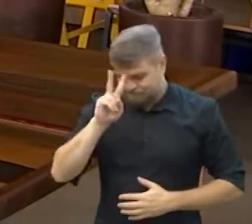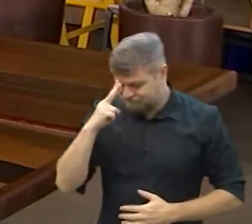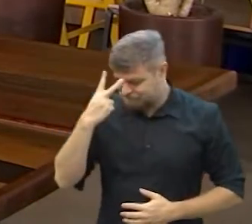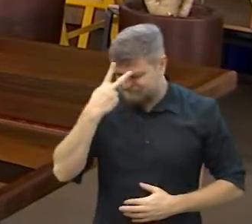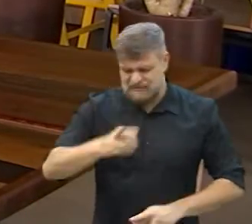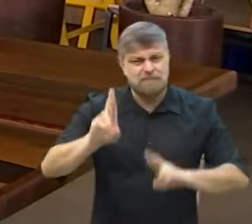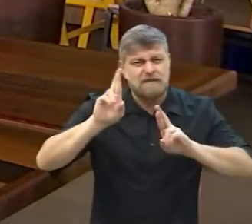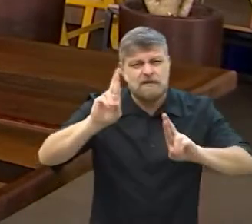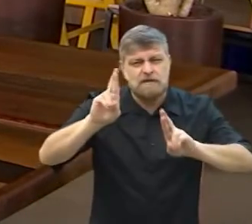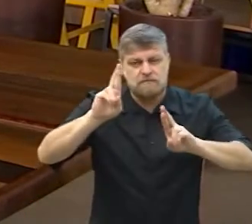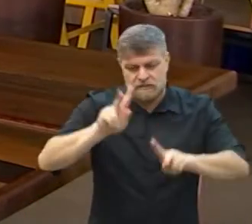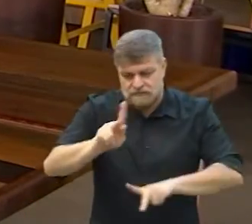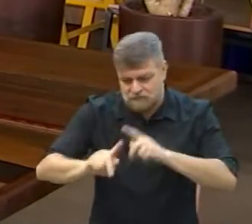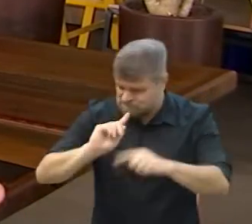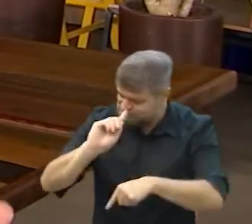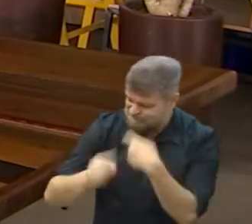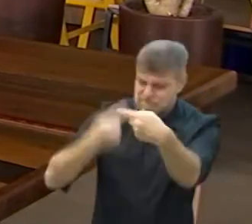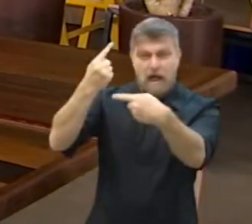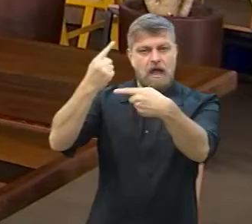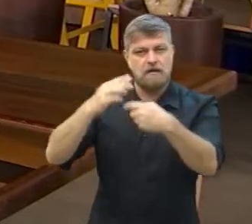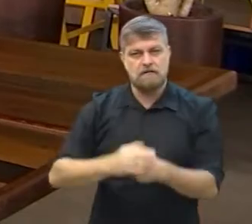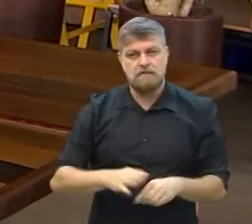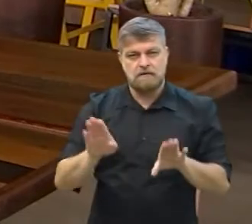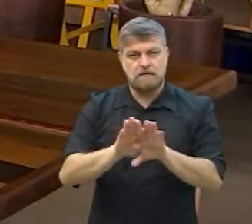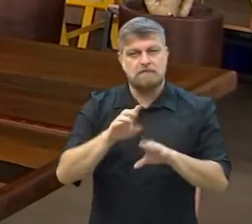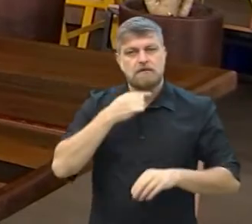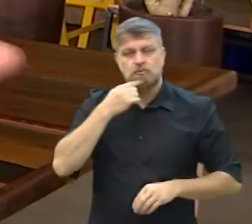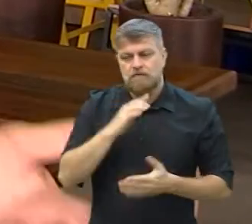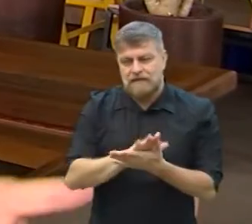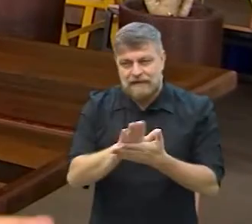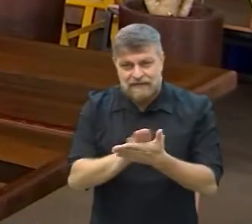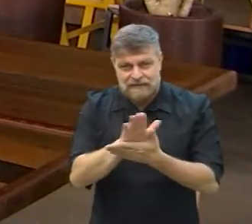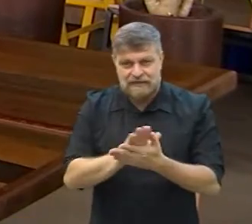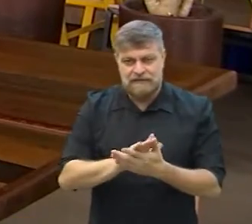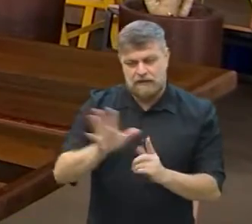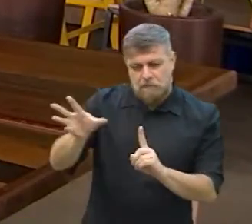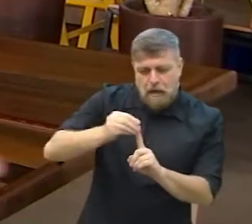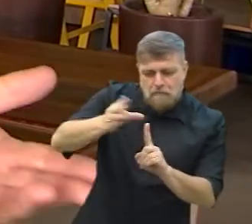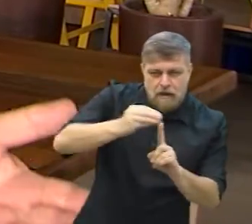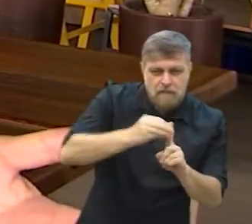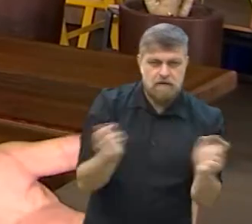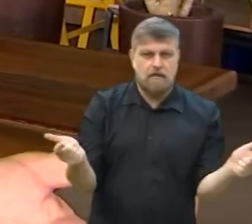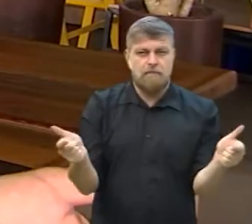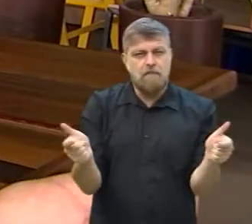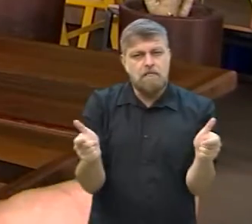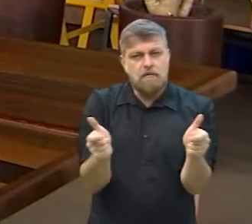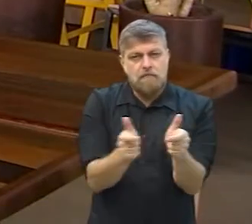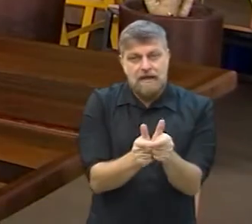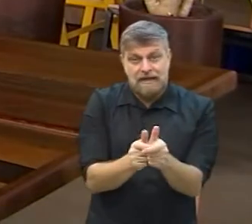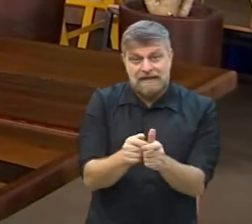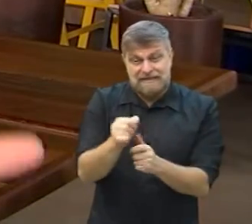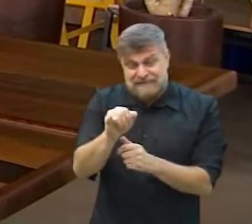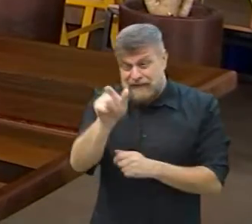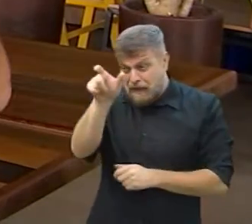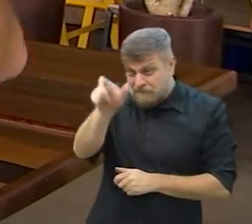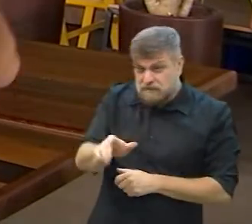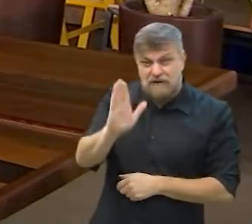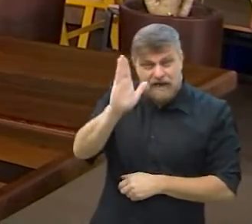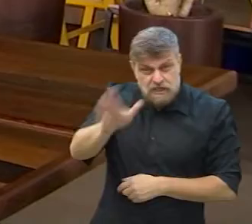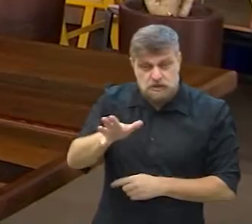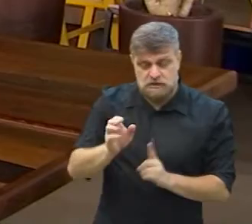vai renovar as esperanças do povo brasileiro e, sem dúvida nenhuma, vai reduzir o número de infecções e aqueles